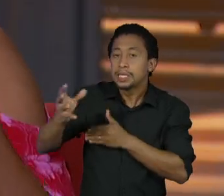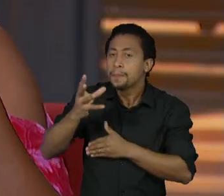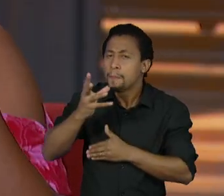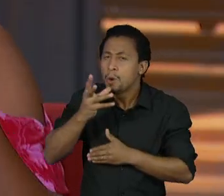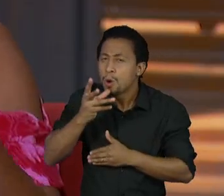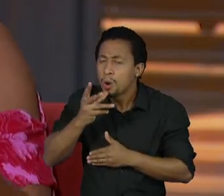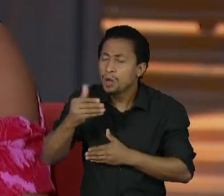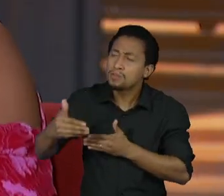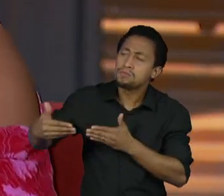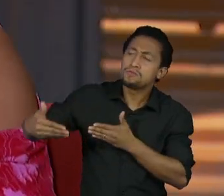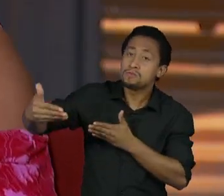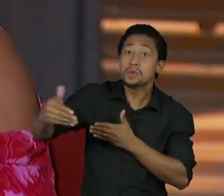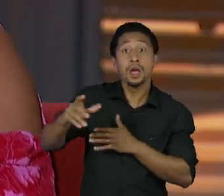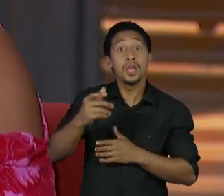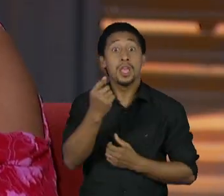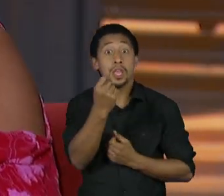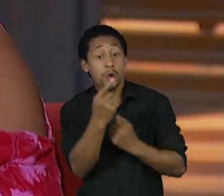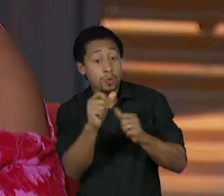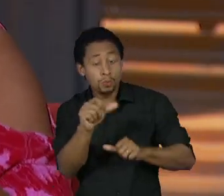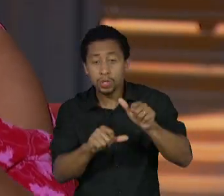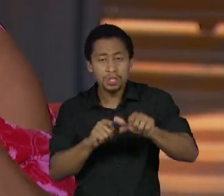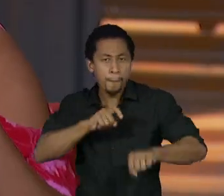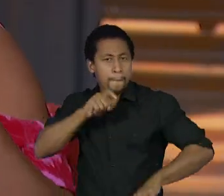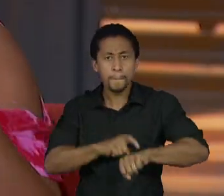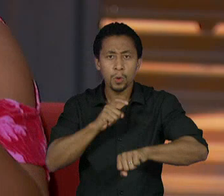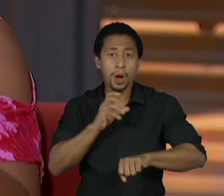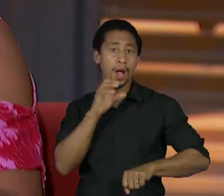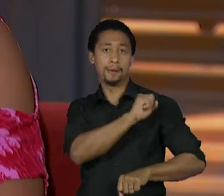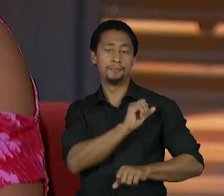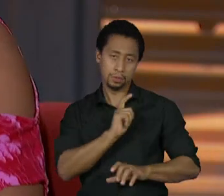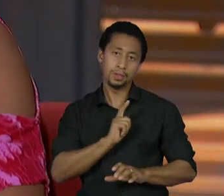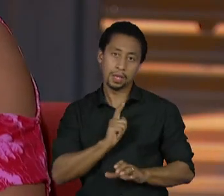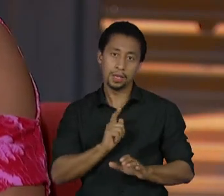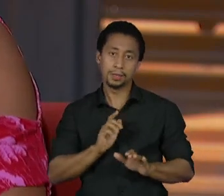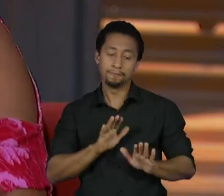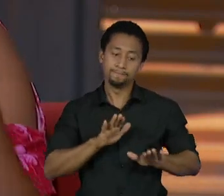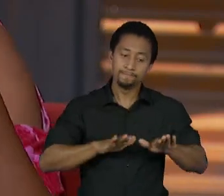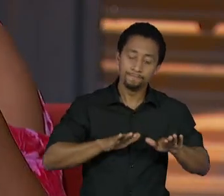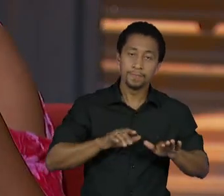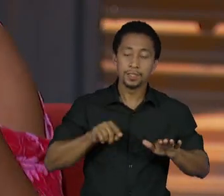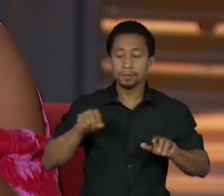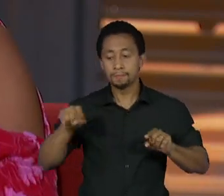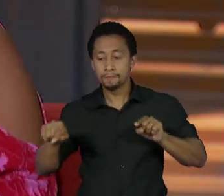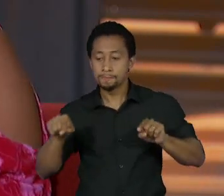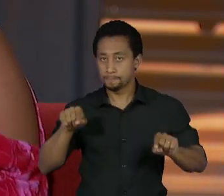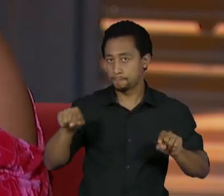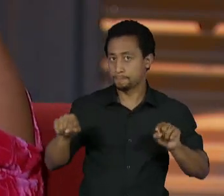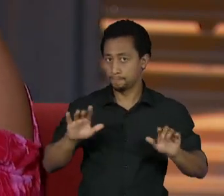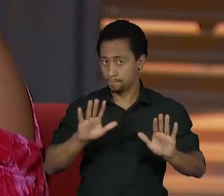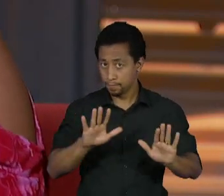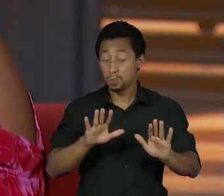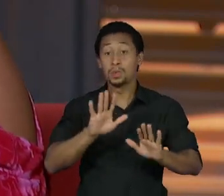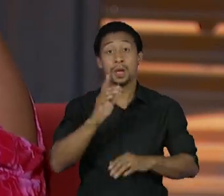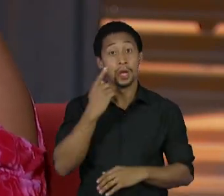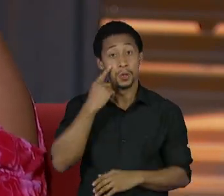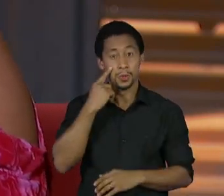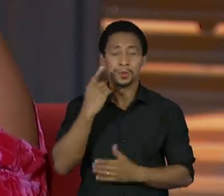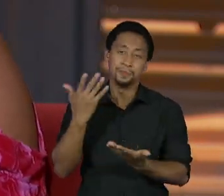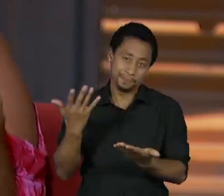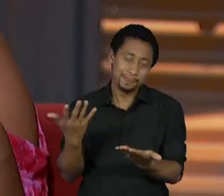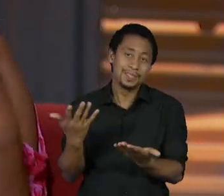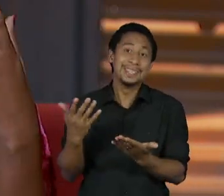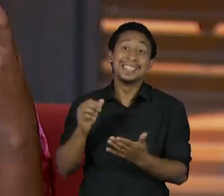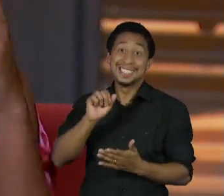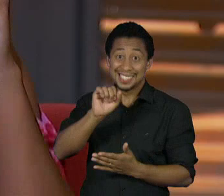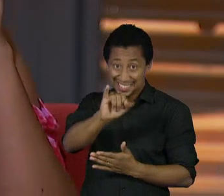e tem lutas que são mais imediatas, né? Então, acho que nessa perspectiva do imediato, essa campanha Abrace os Estados, ela